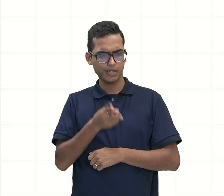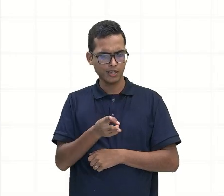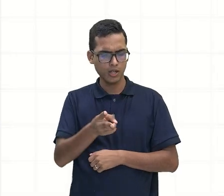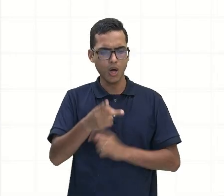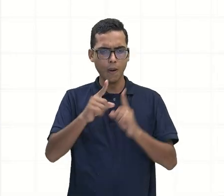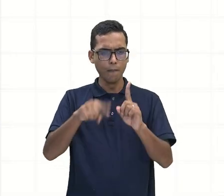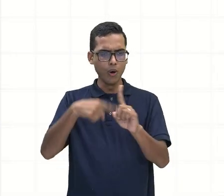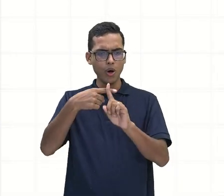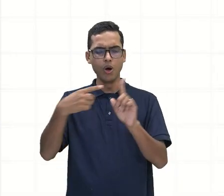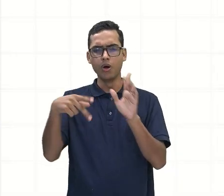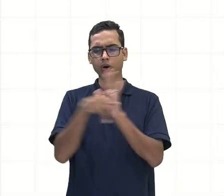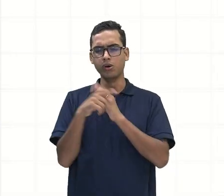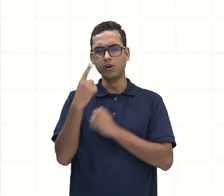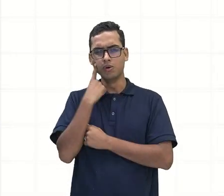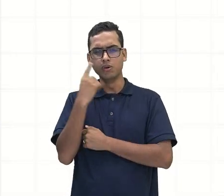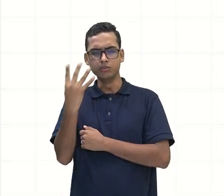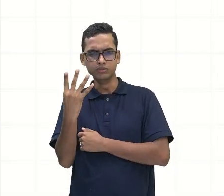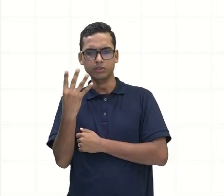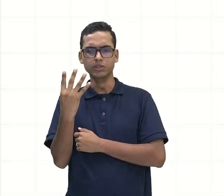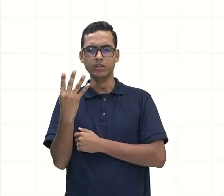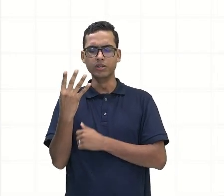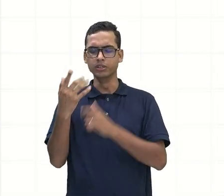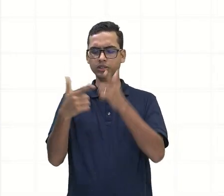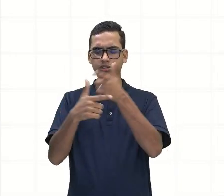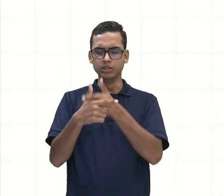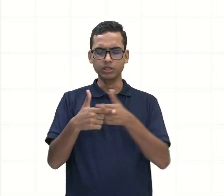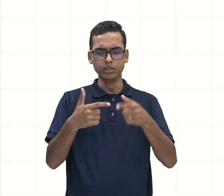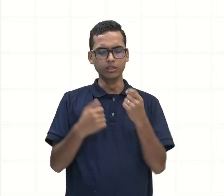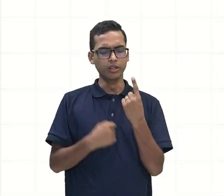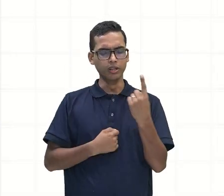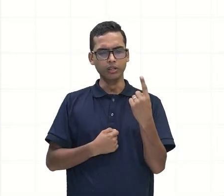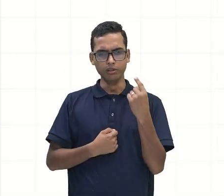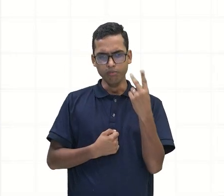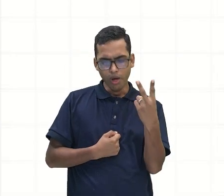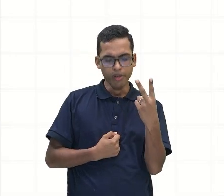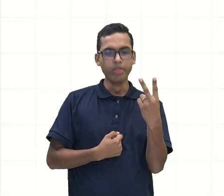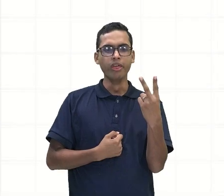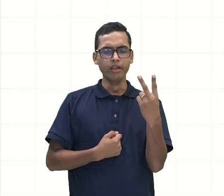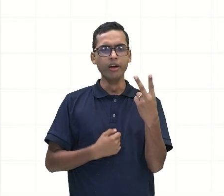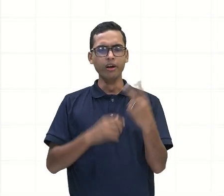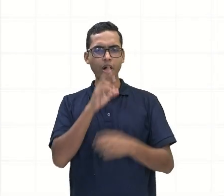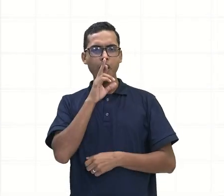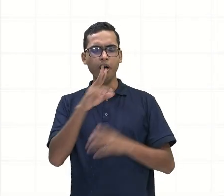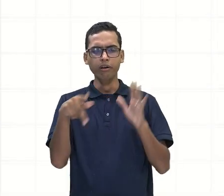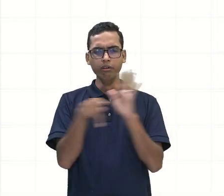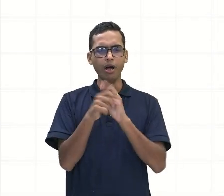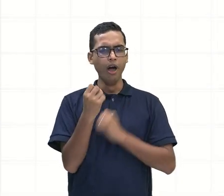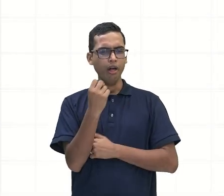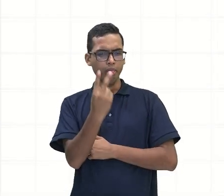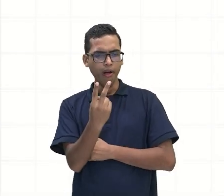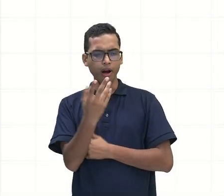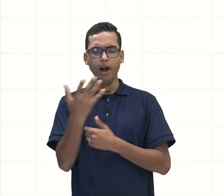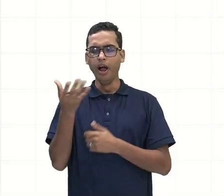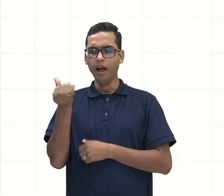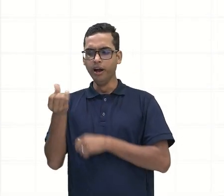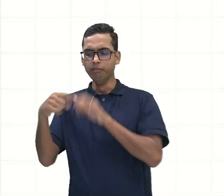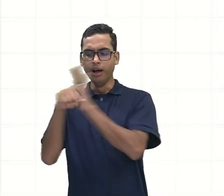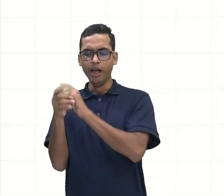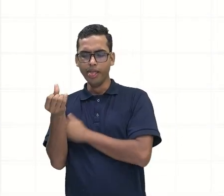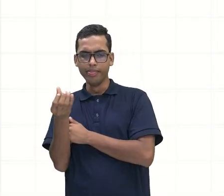4 dividido por 2 é o nosso queridíssimo 2. Certo, professor? E